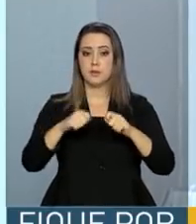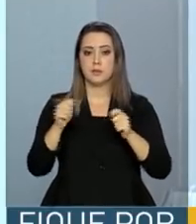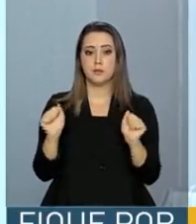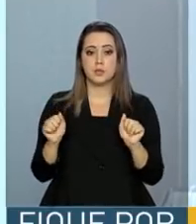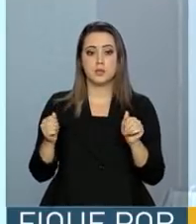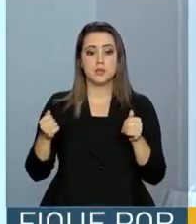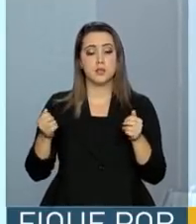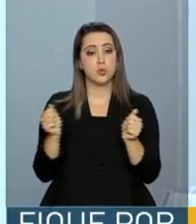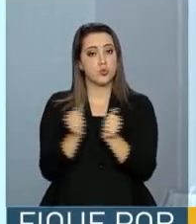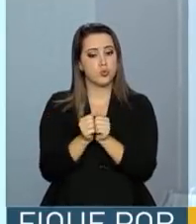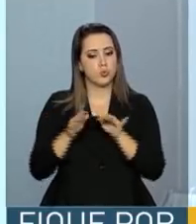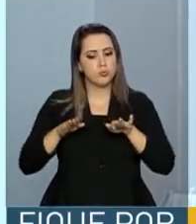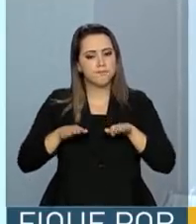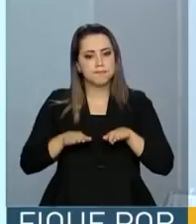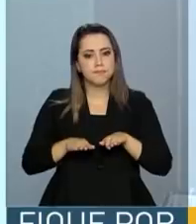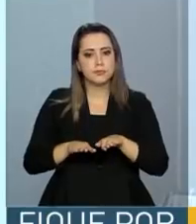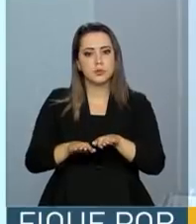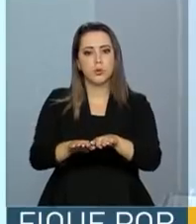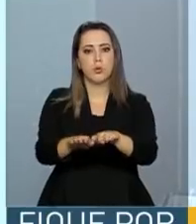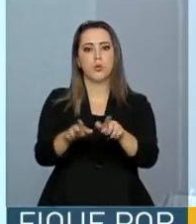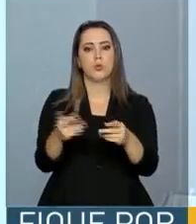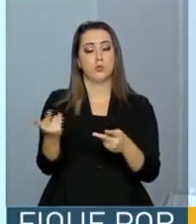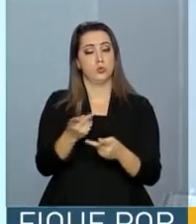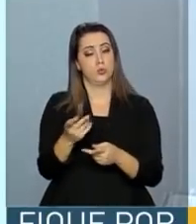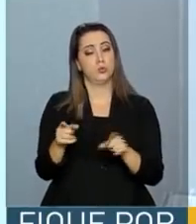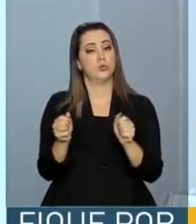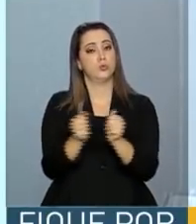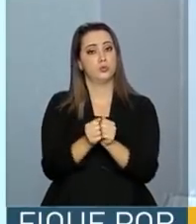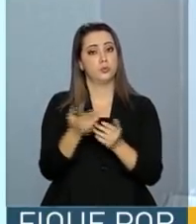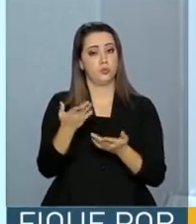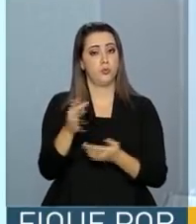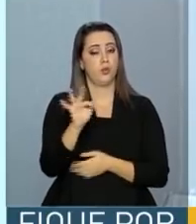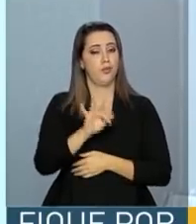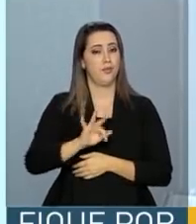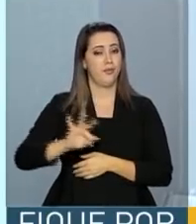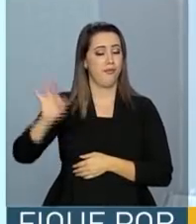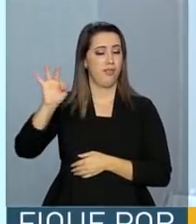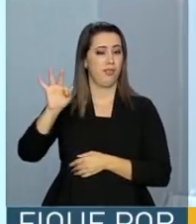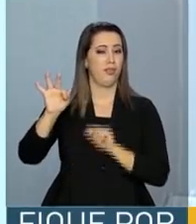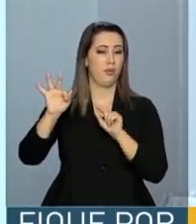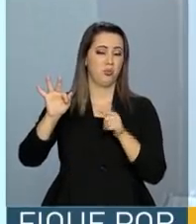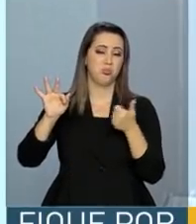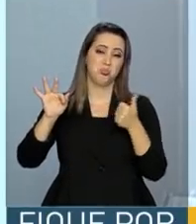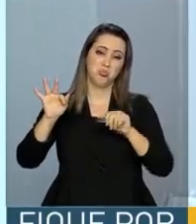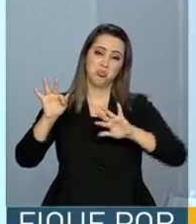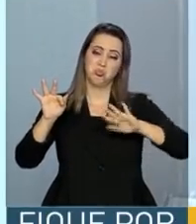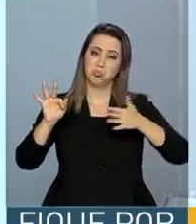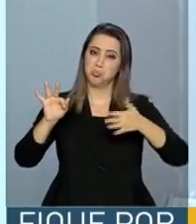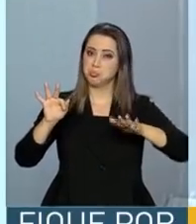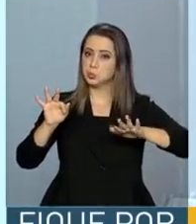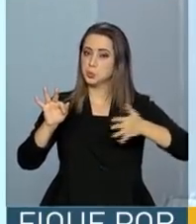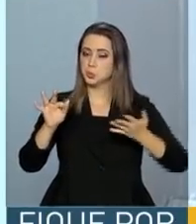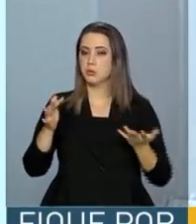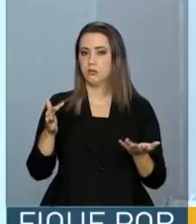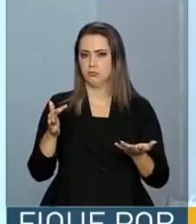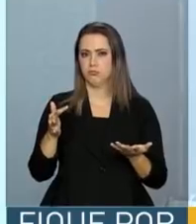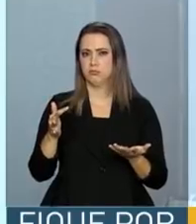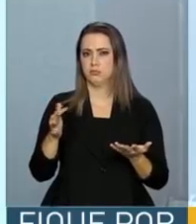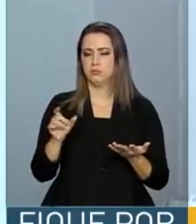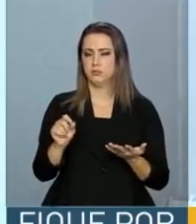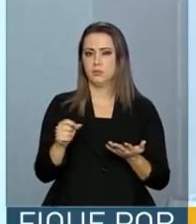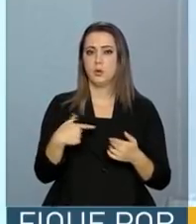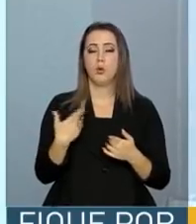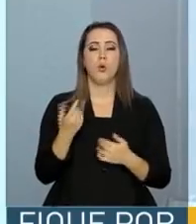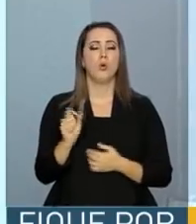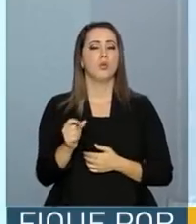capenga e uma em um federalismo igualmente capenga não é então o que fizemos